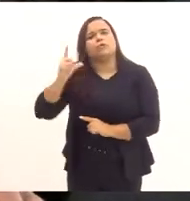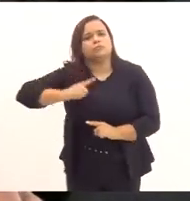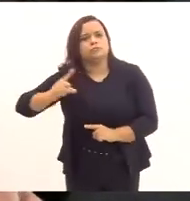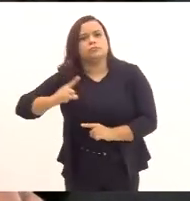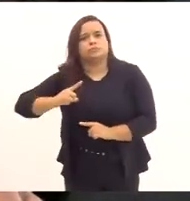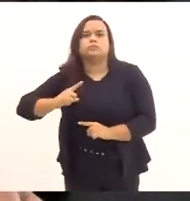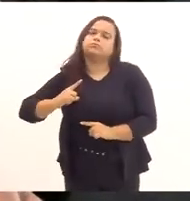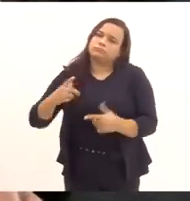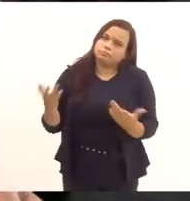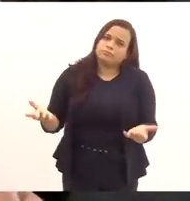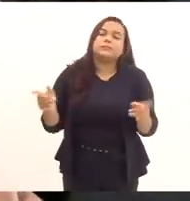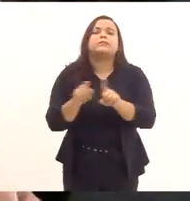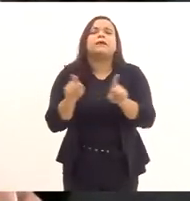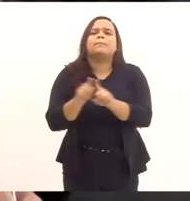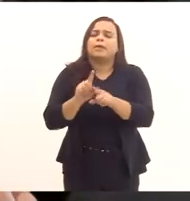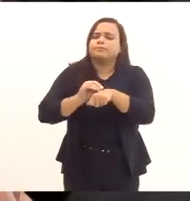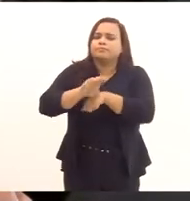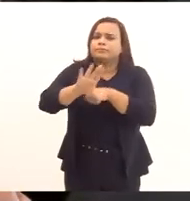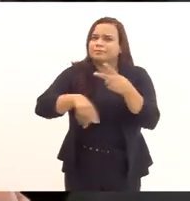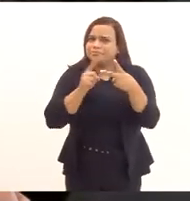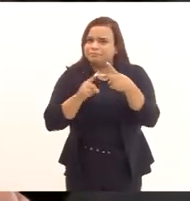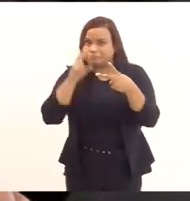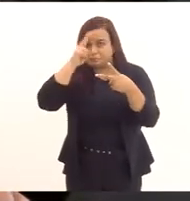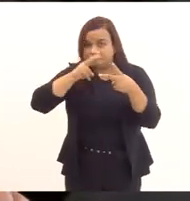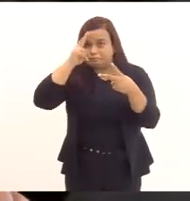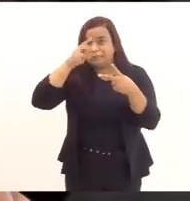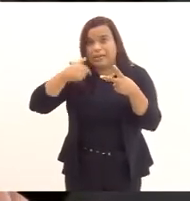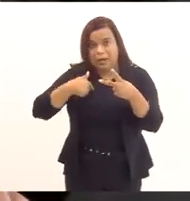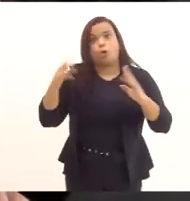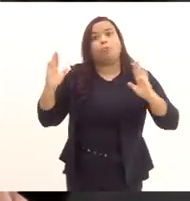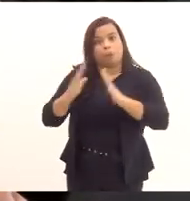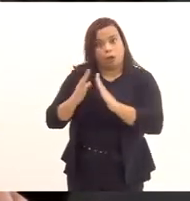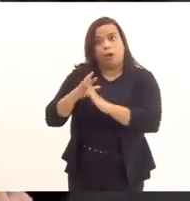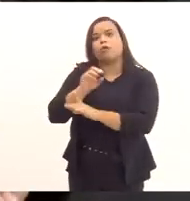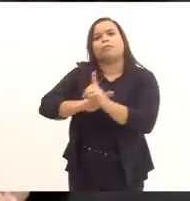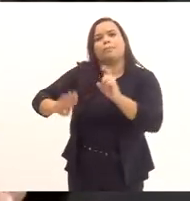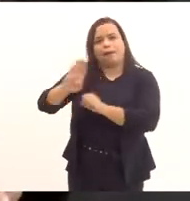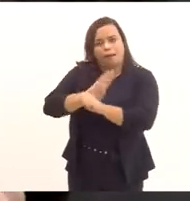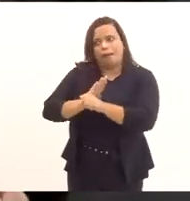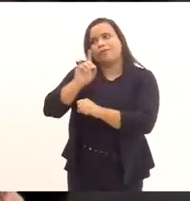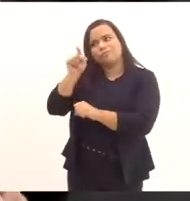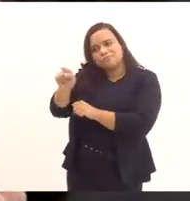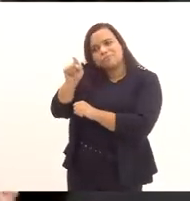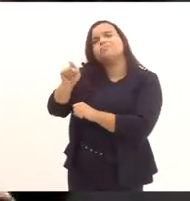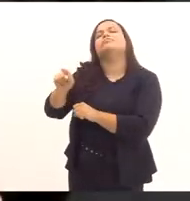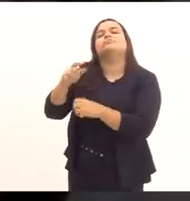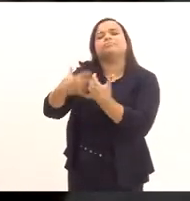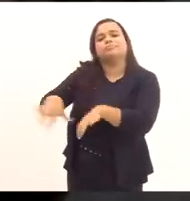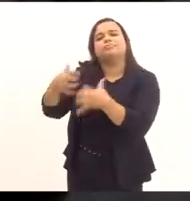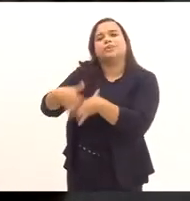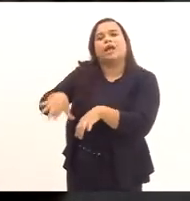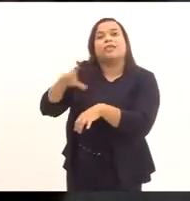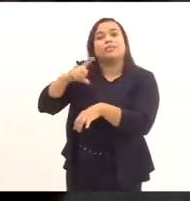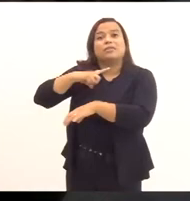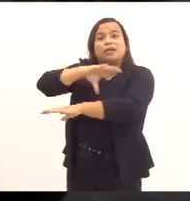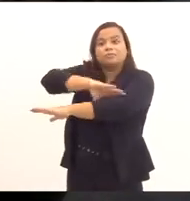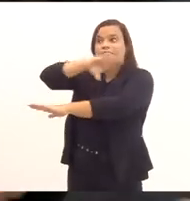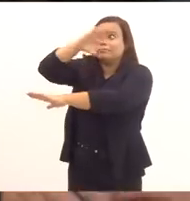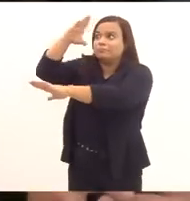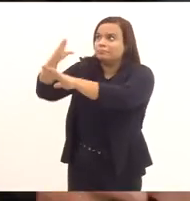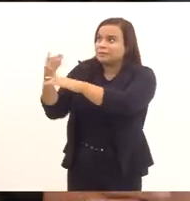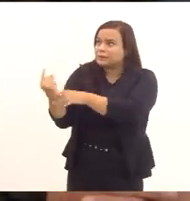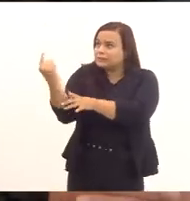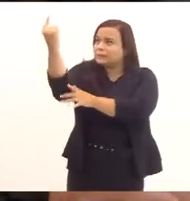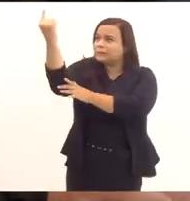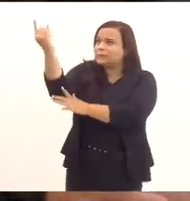é que no Alto da Serra como eu sou morador do Bairro e passei por toda essa situação também nós temos ali uma questão daquela galeria do